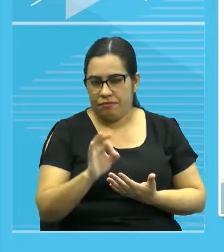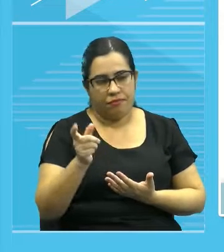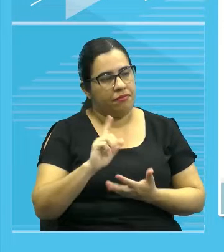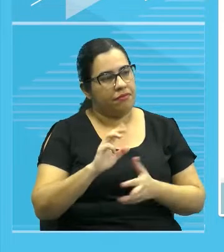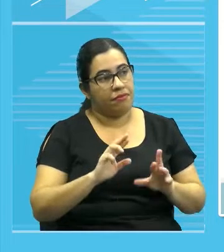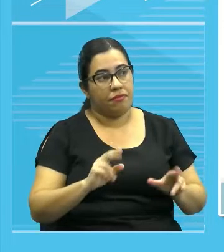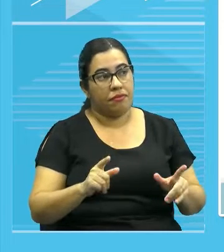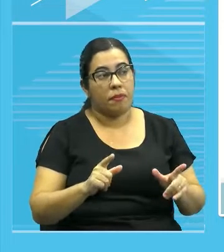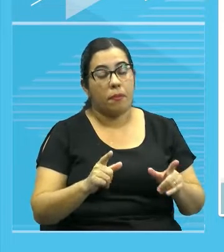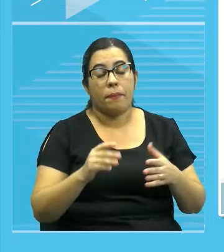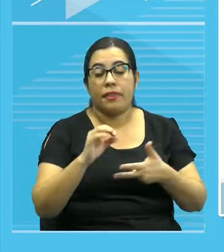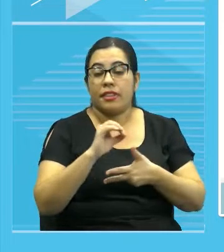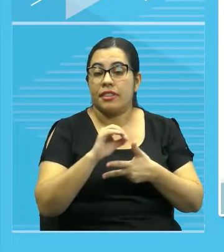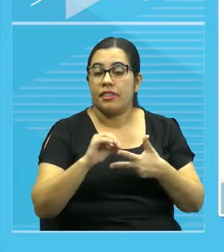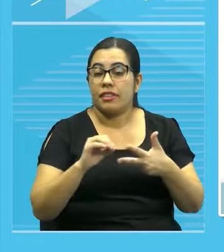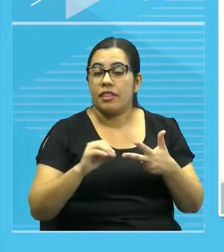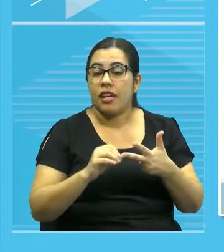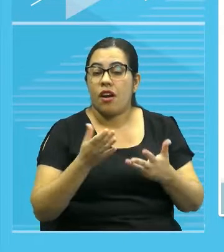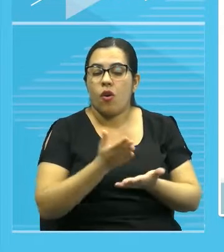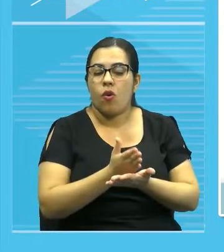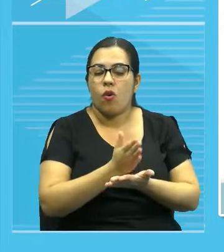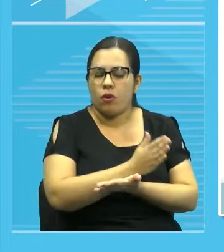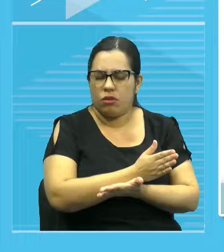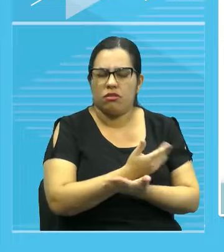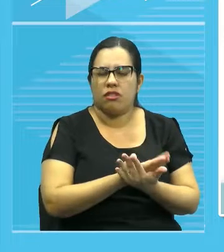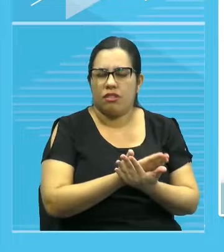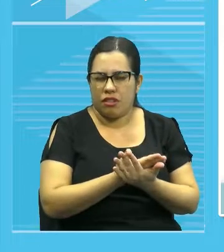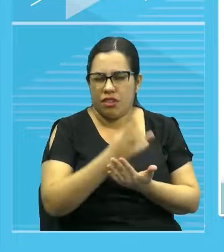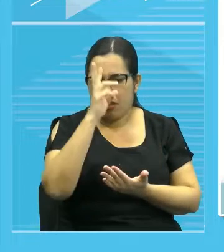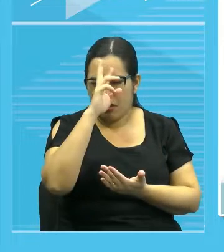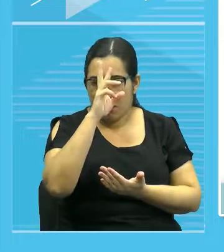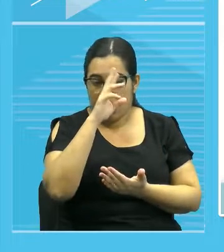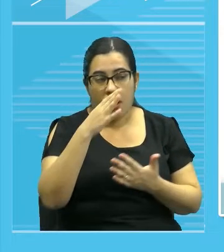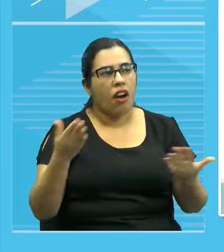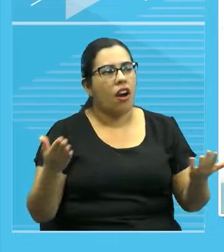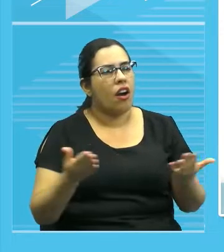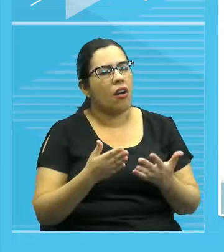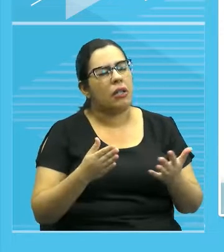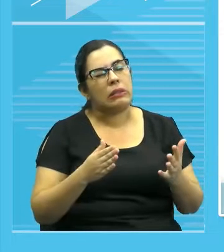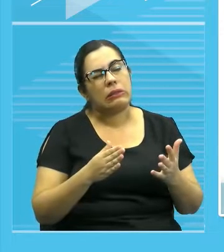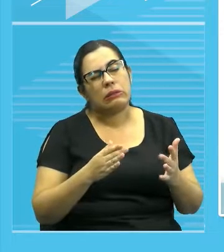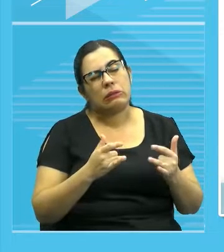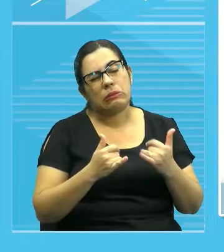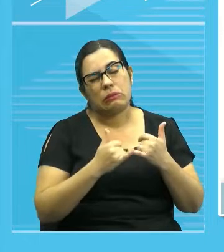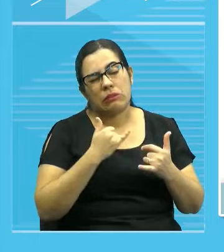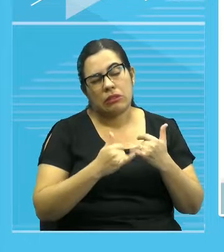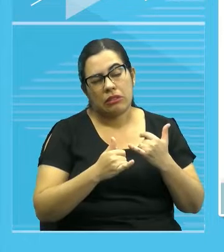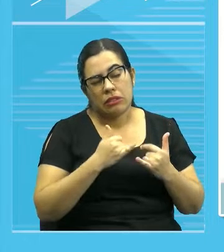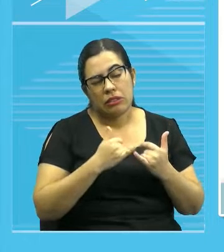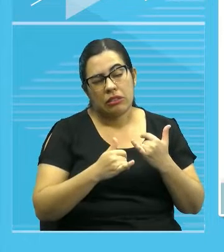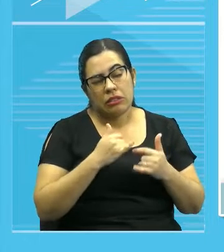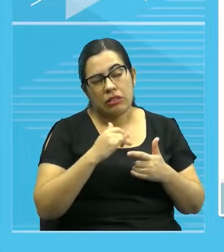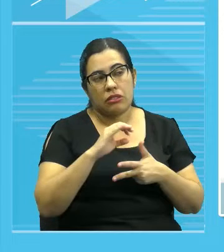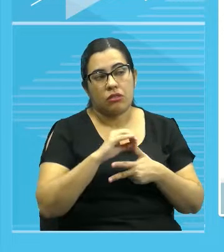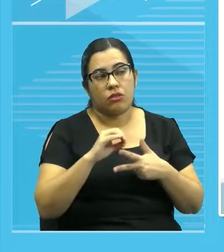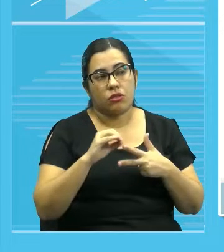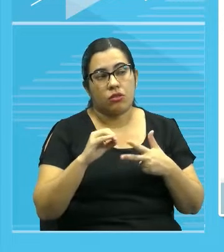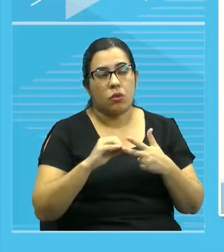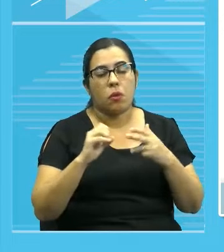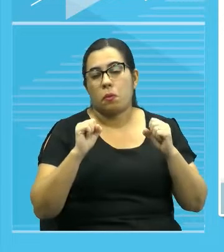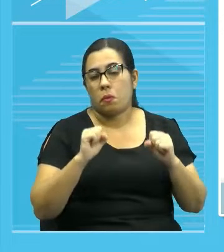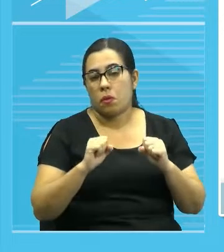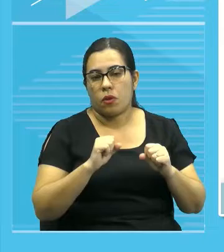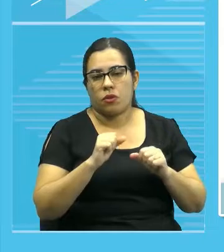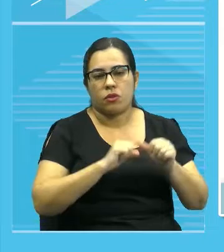na primeira parte da aula aqui para que ficasse no modelo do Enem assim 100% bastava